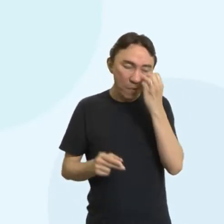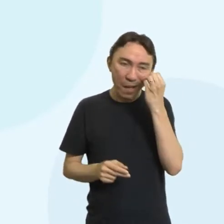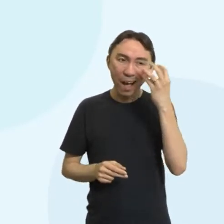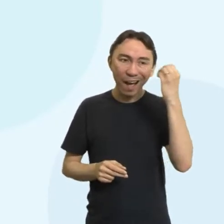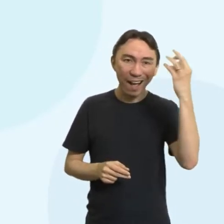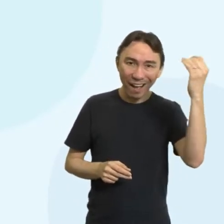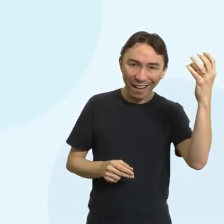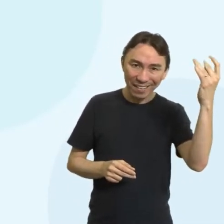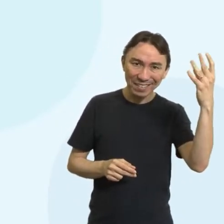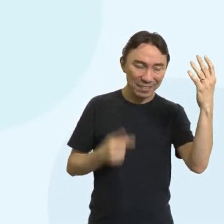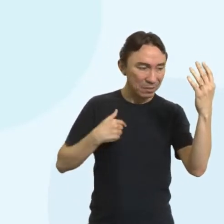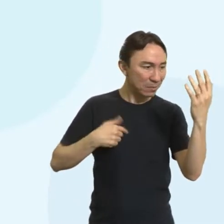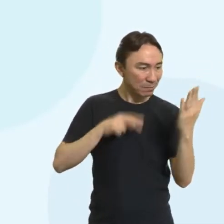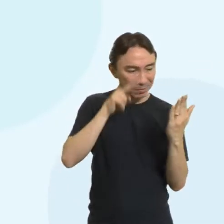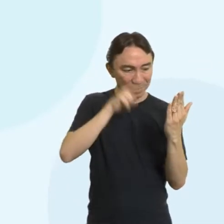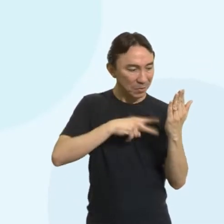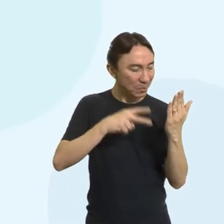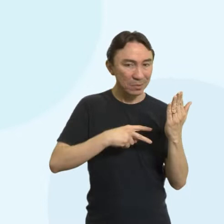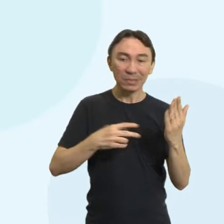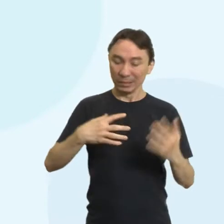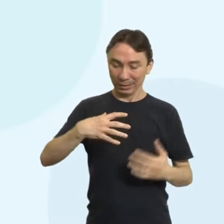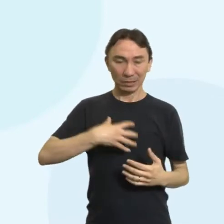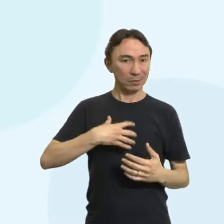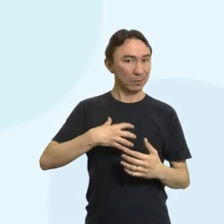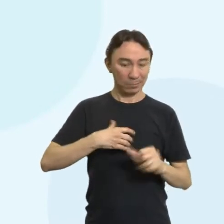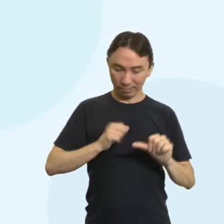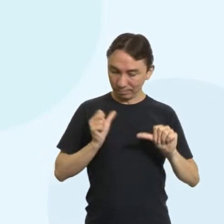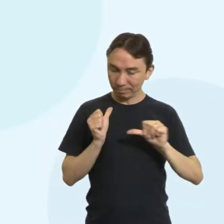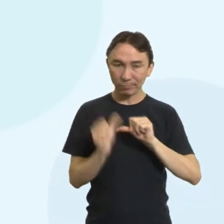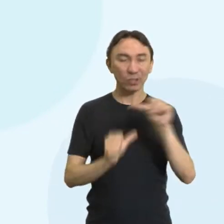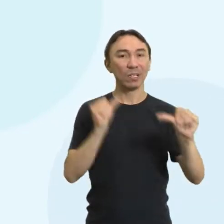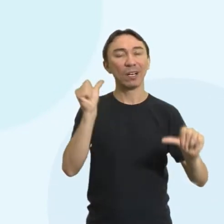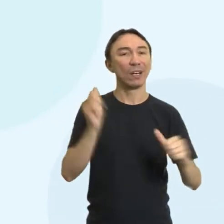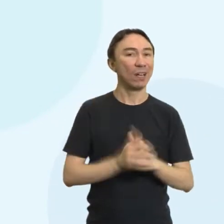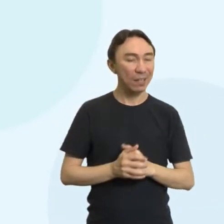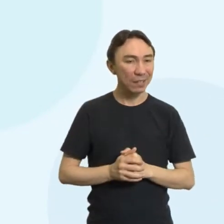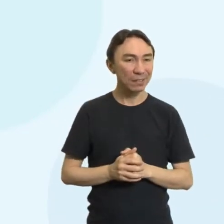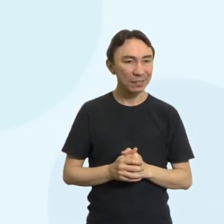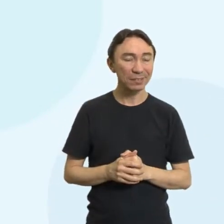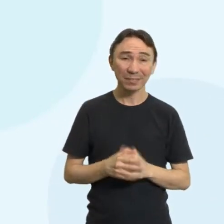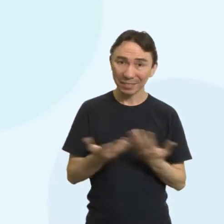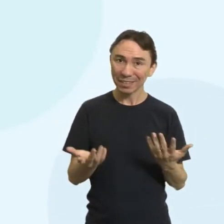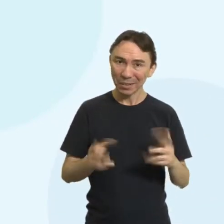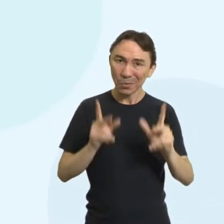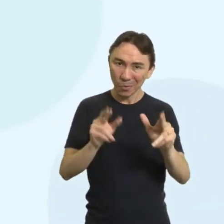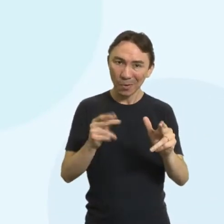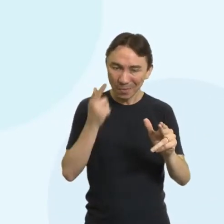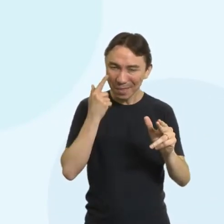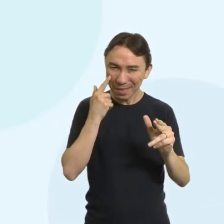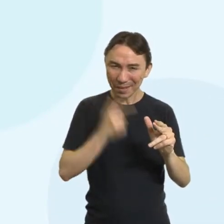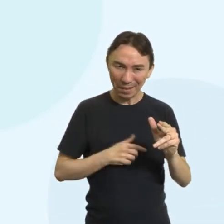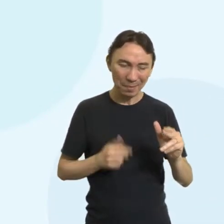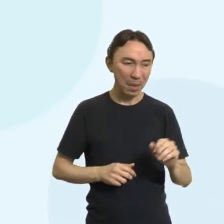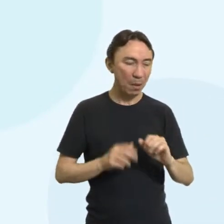mesmo. Assim como a atividade de mergulho, a leitura traz